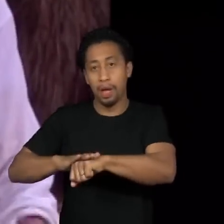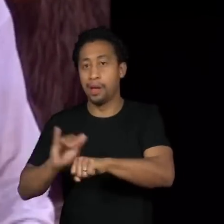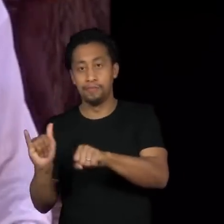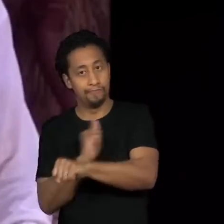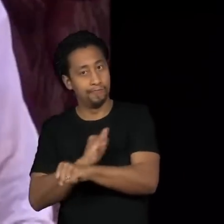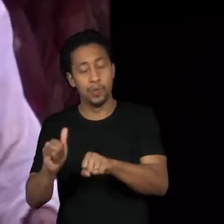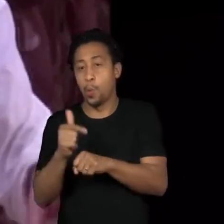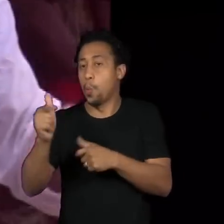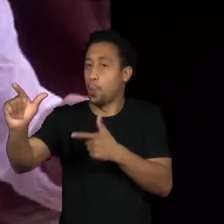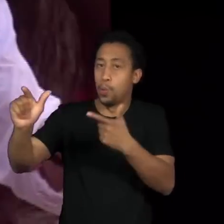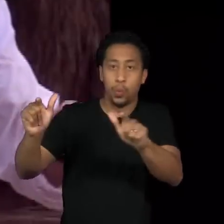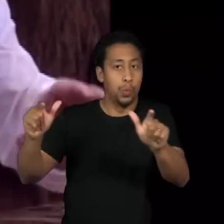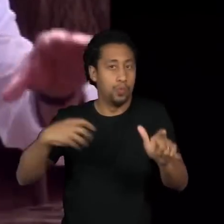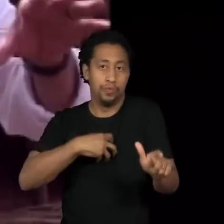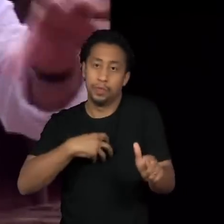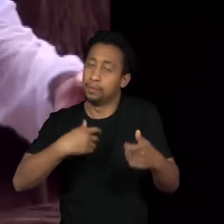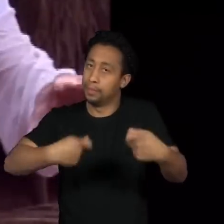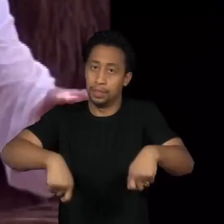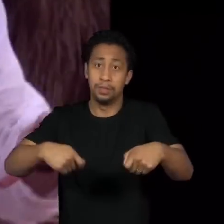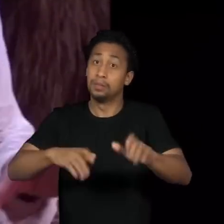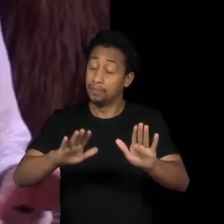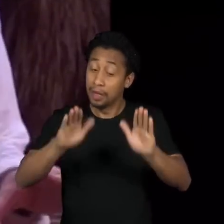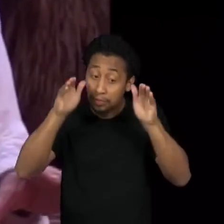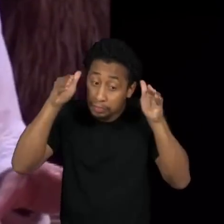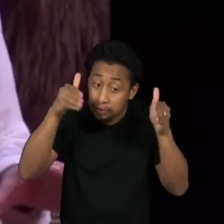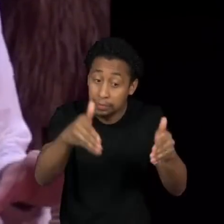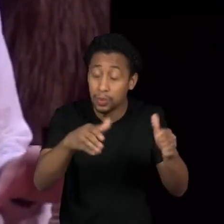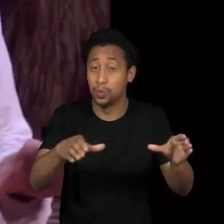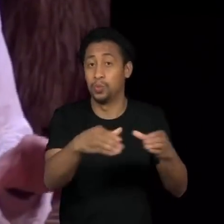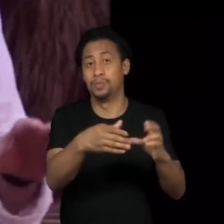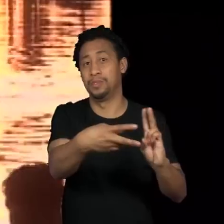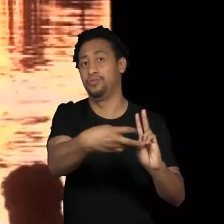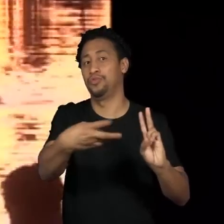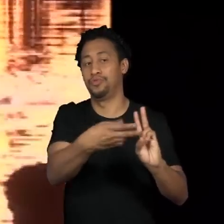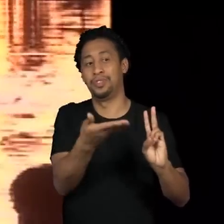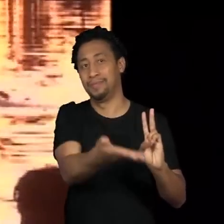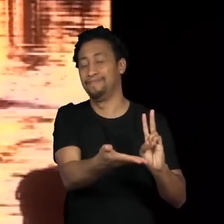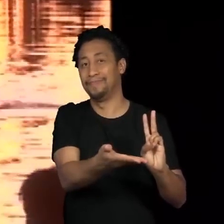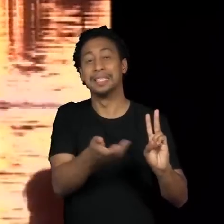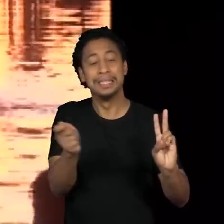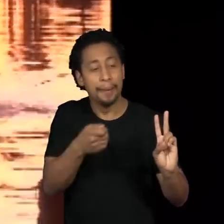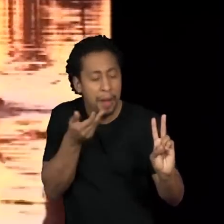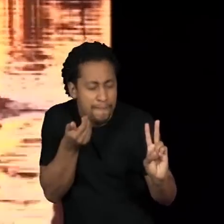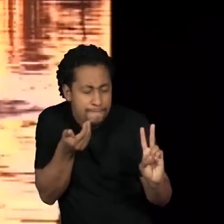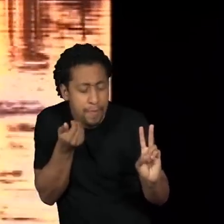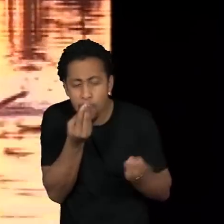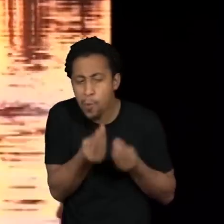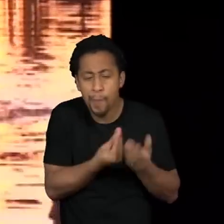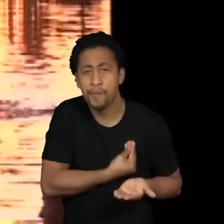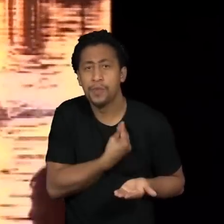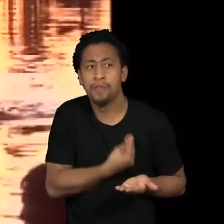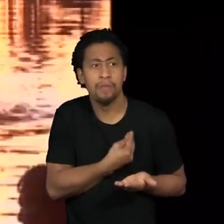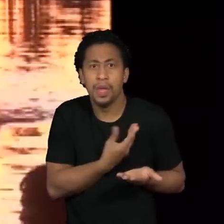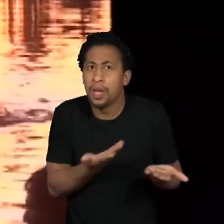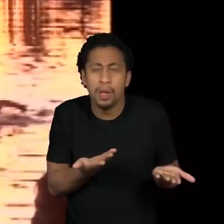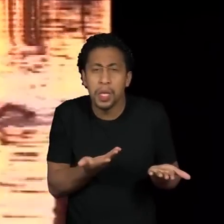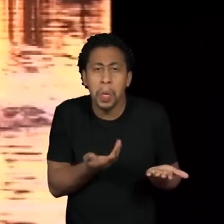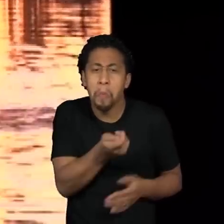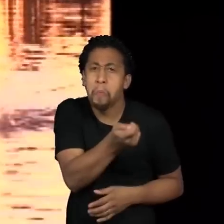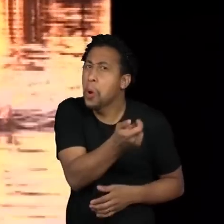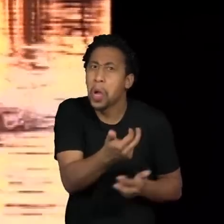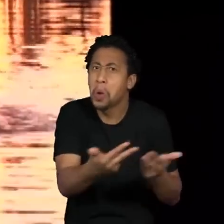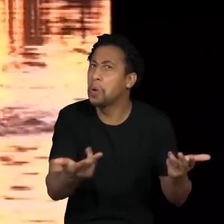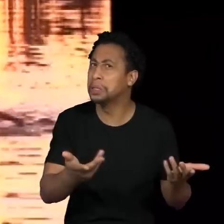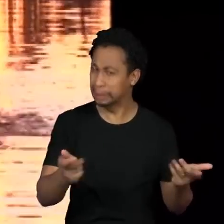e outras soluções. E eu acho que ela tem que olhar para cá. Tem que olhar como é que você pode viver com pouco. Como é que você